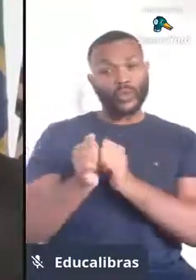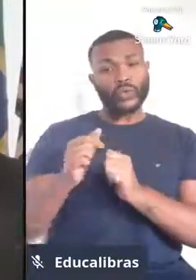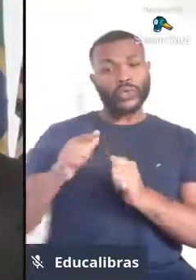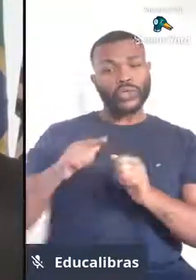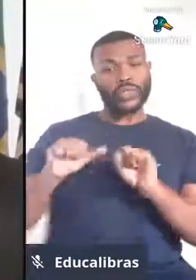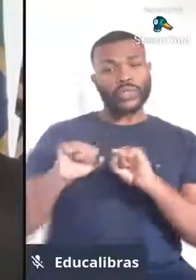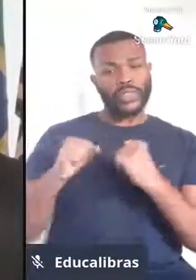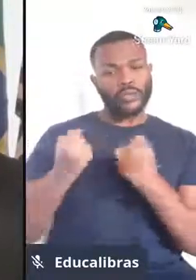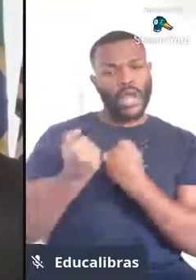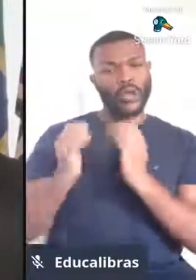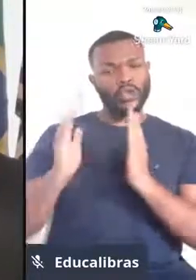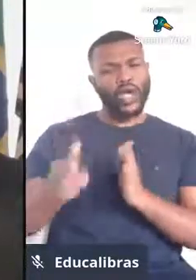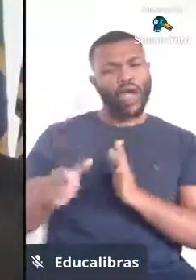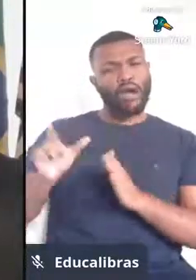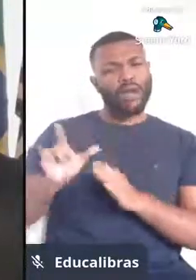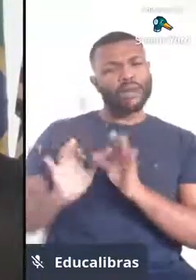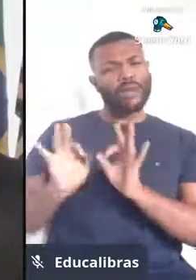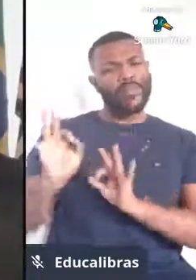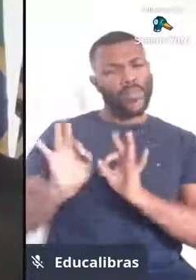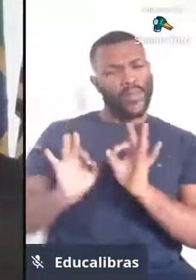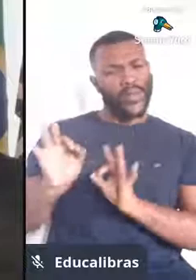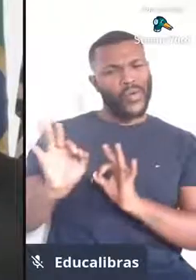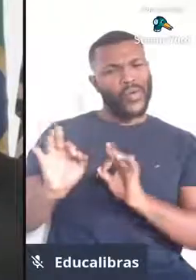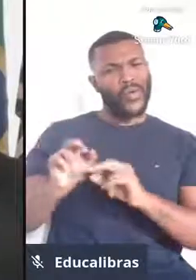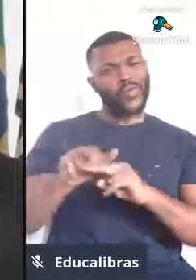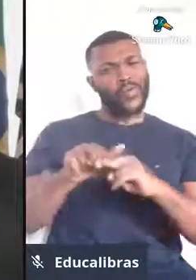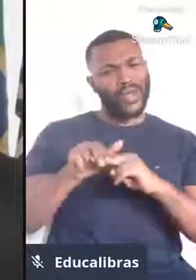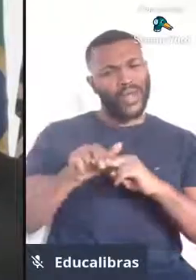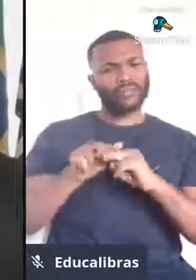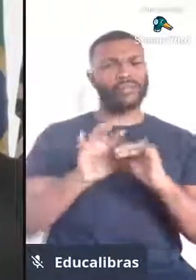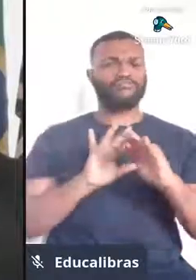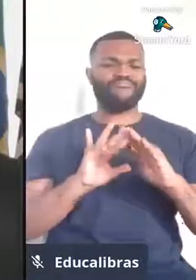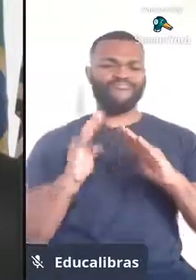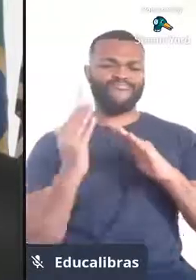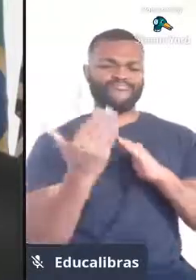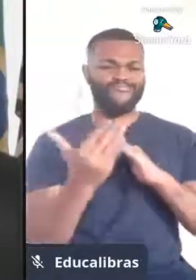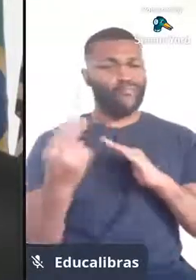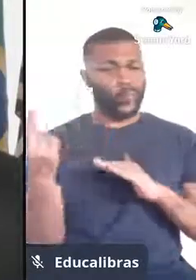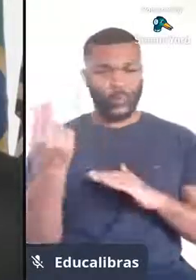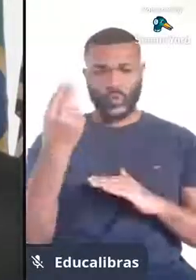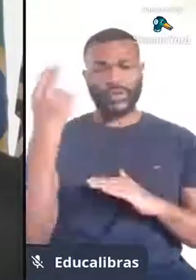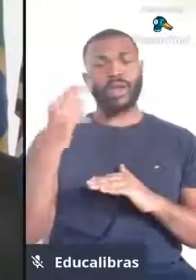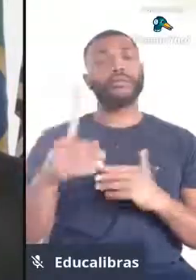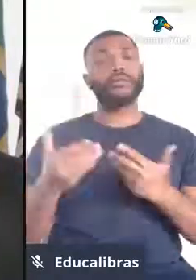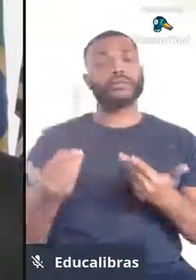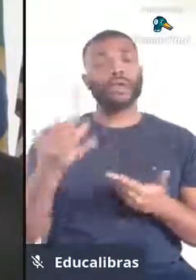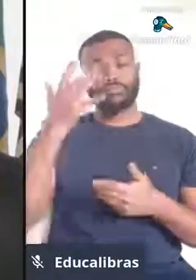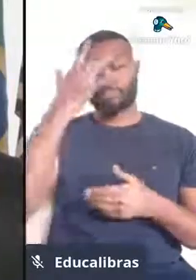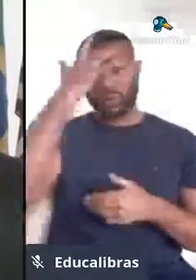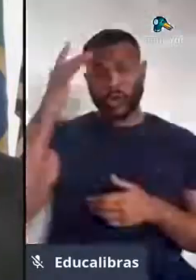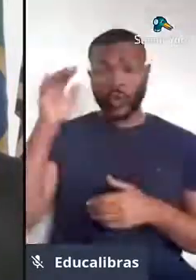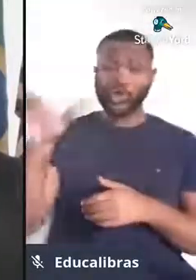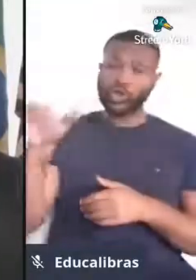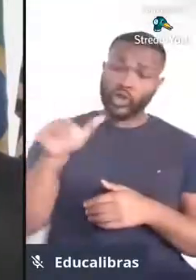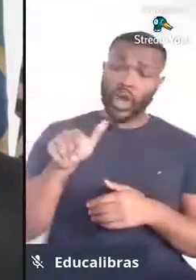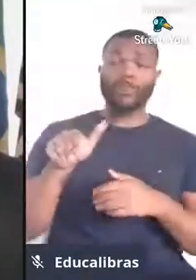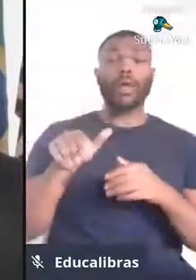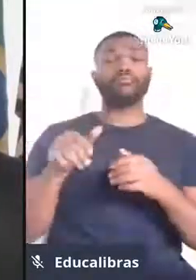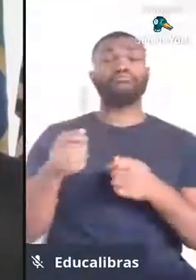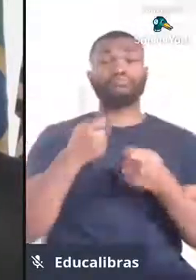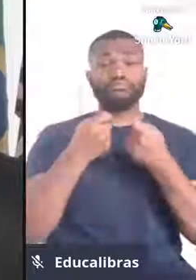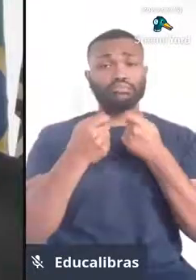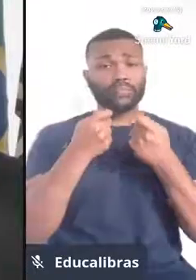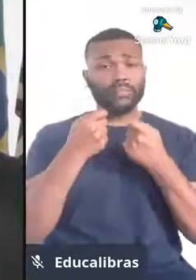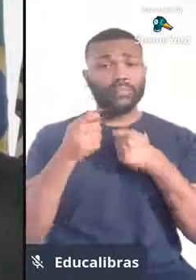seminário. Como não conseguimos fazer, a gente está trazendo as pessoas que vão participar também do seminário para conversar